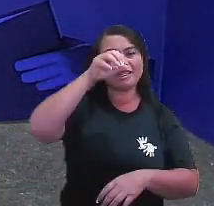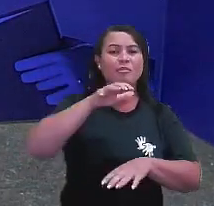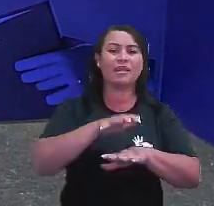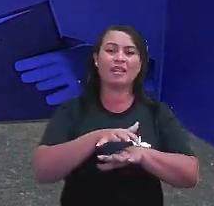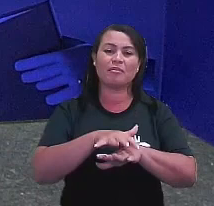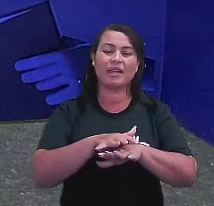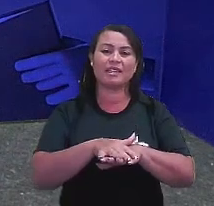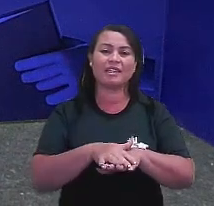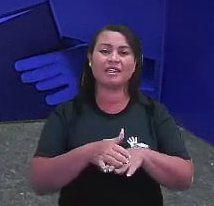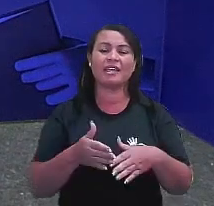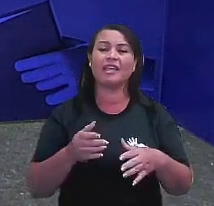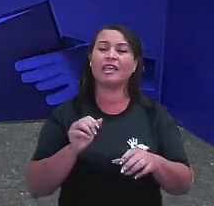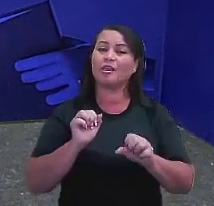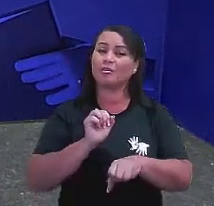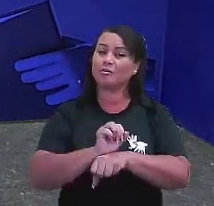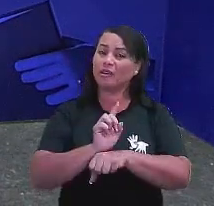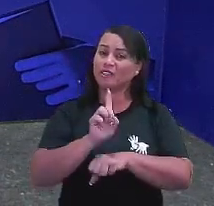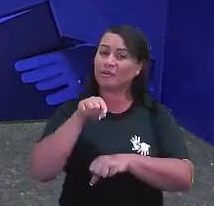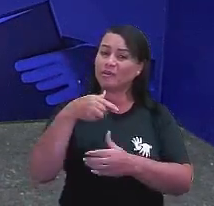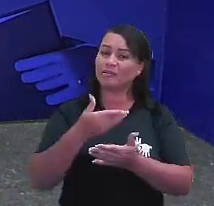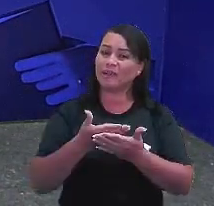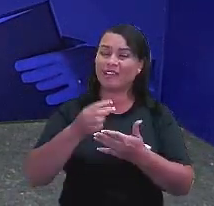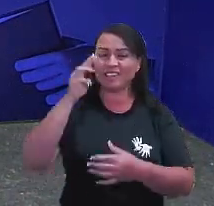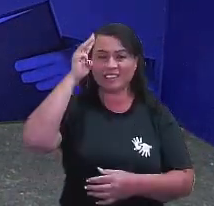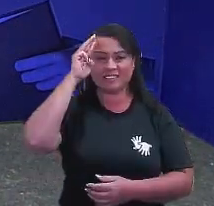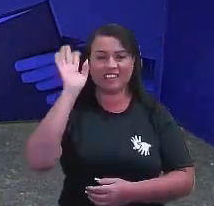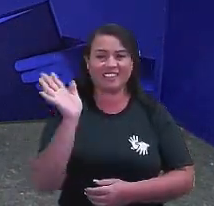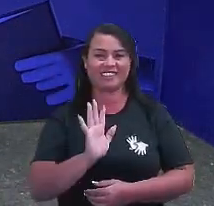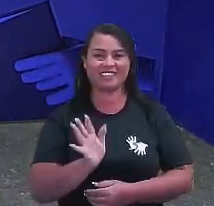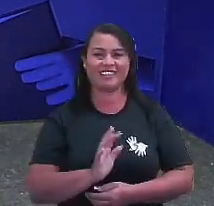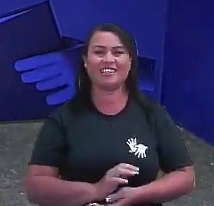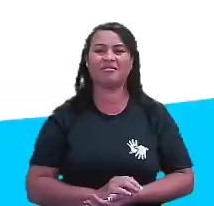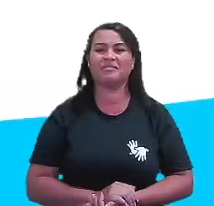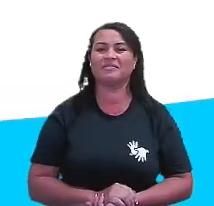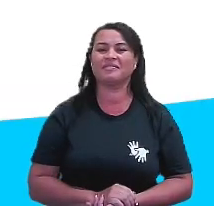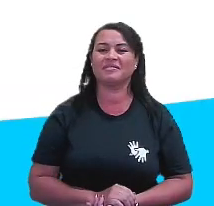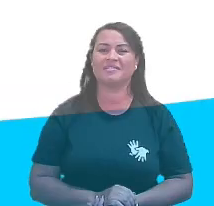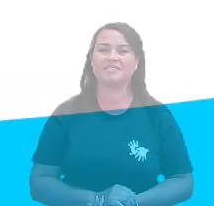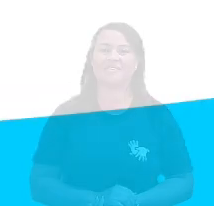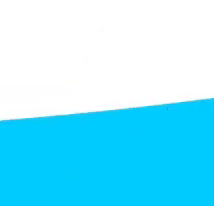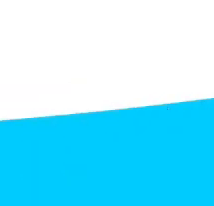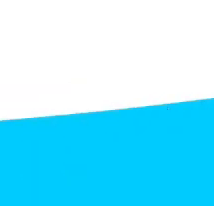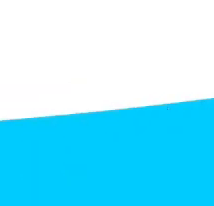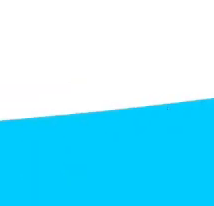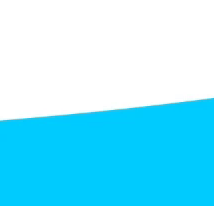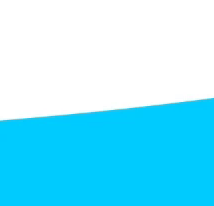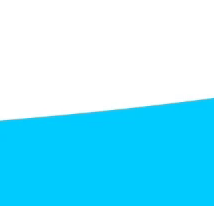matemática e aguardo vocês na próxima terça-feira. Até lá!